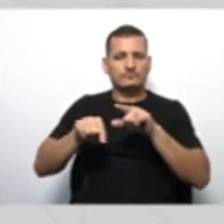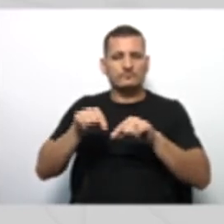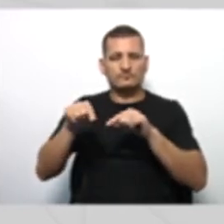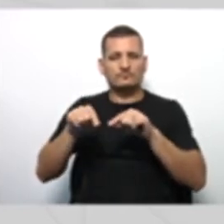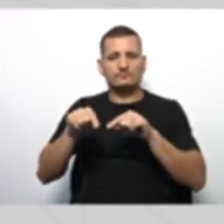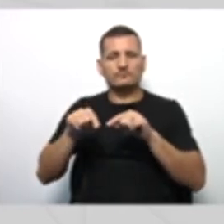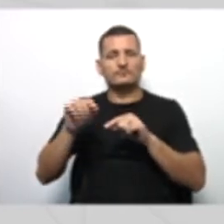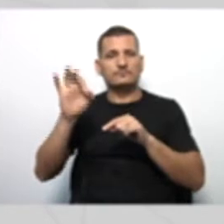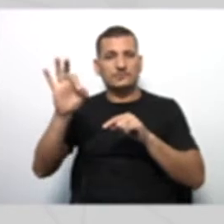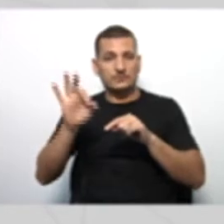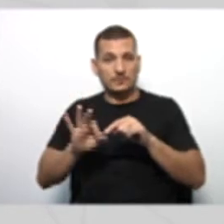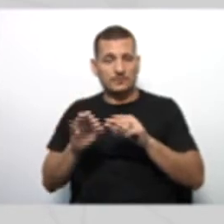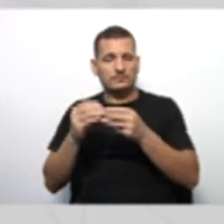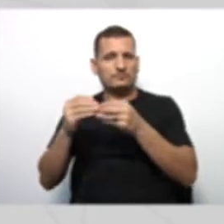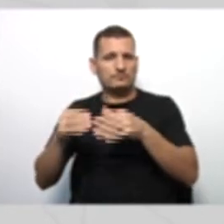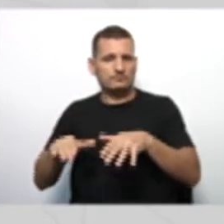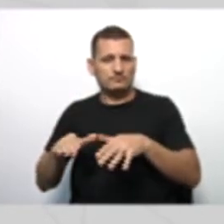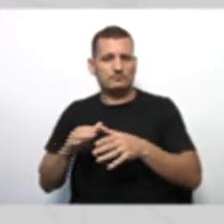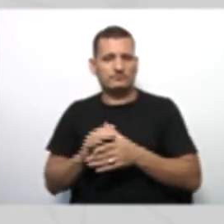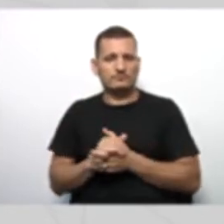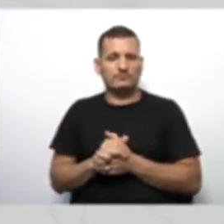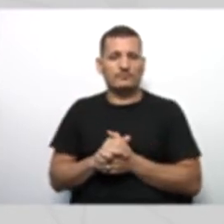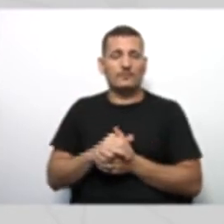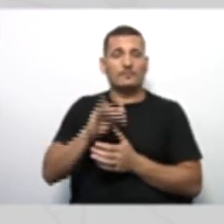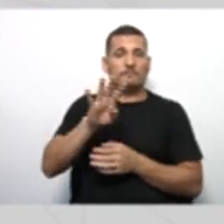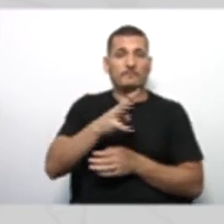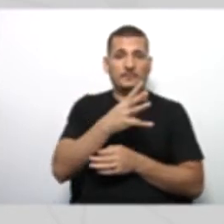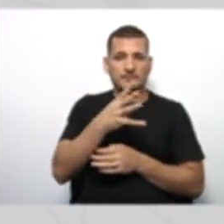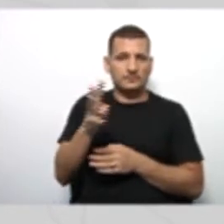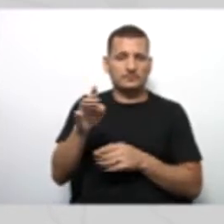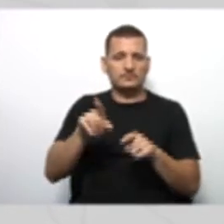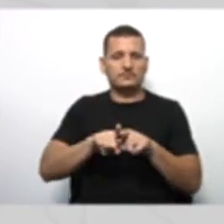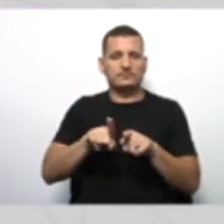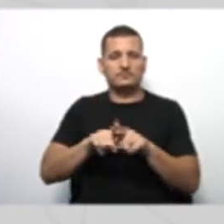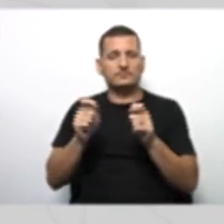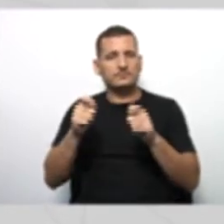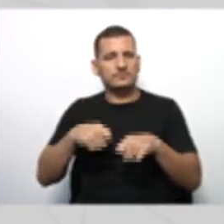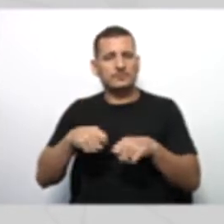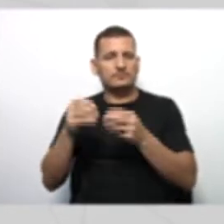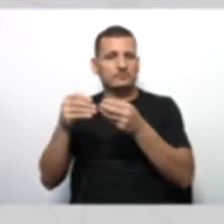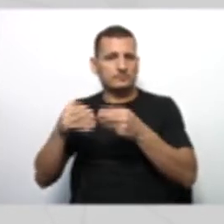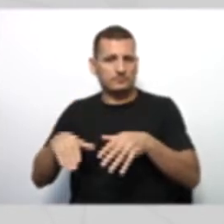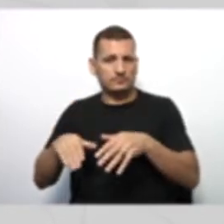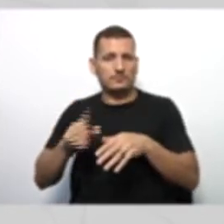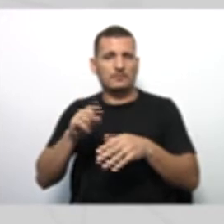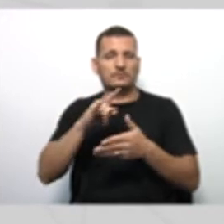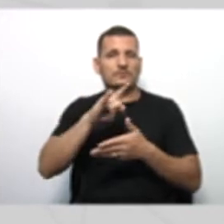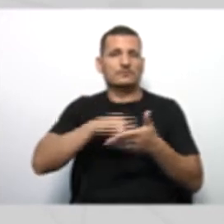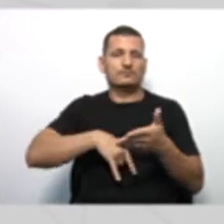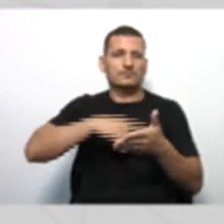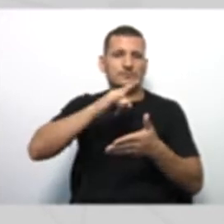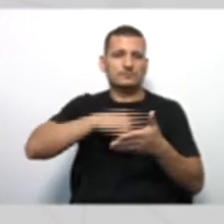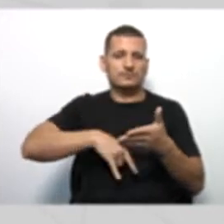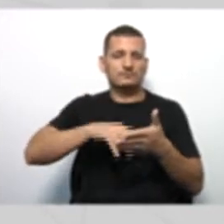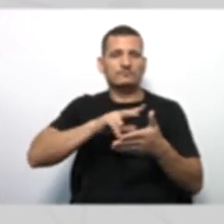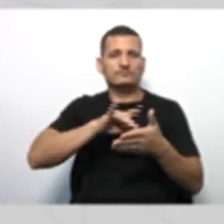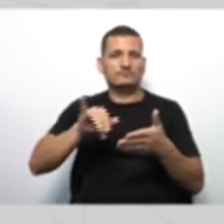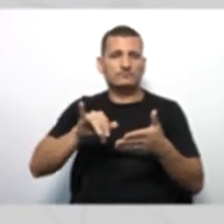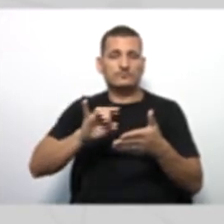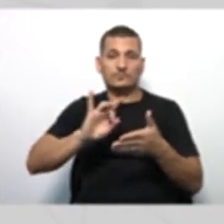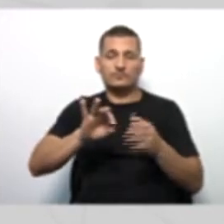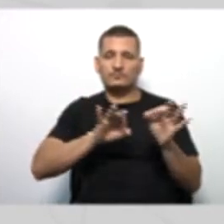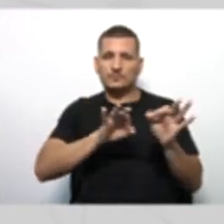planejamento, tá bom? Então, ele deve sempre trazer o quê? A metodologia, de que forma eu fiz, tá? O resultado. As